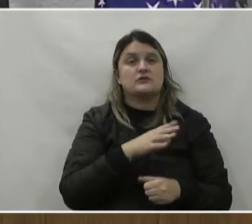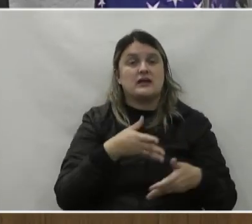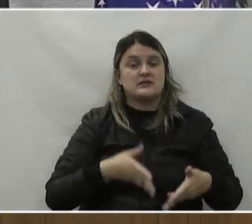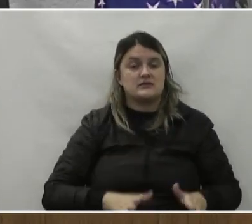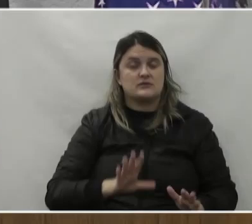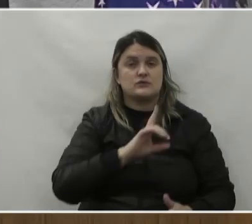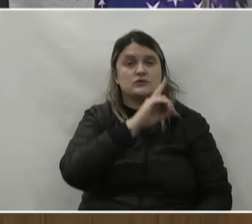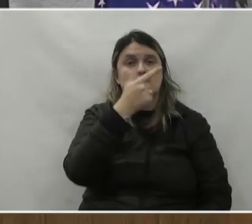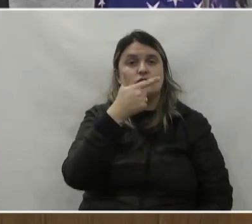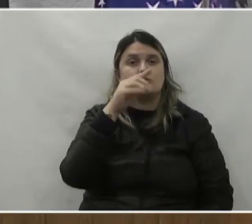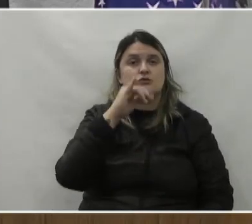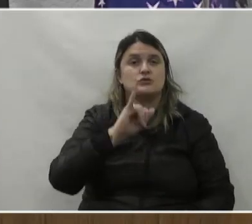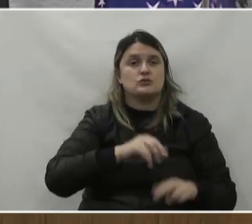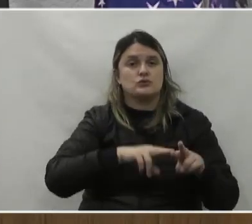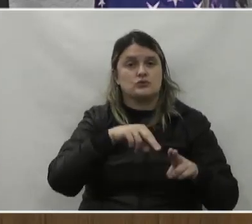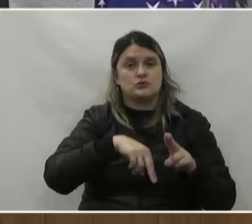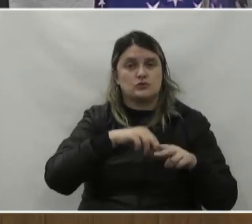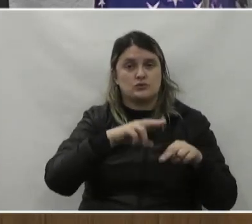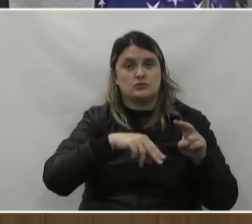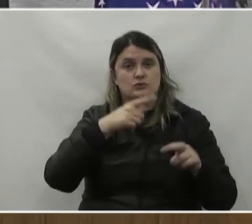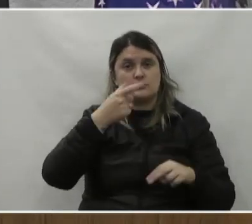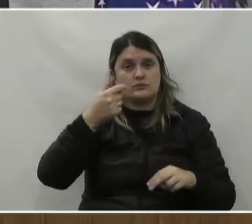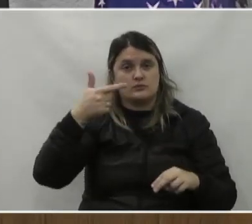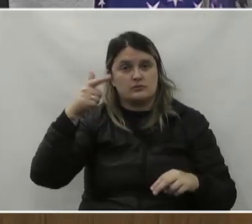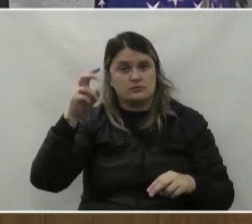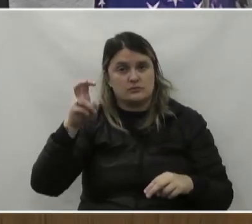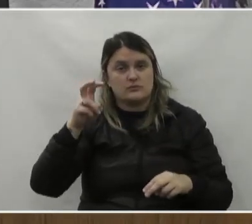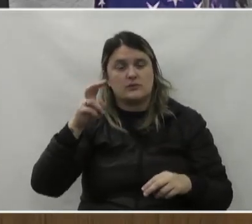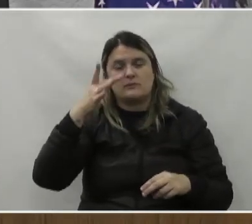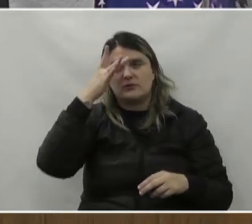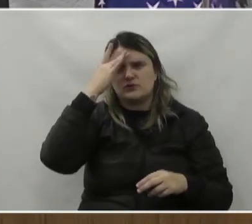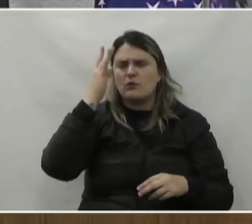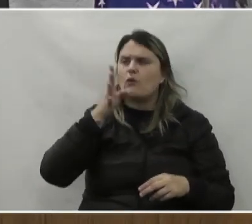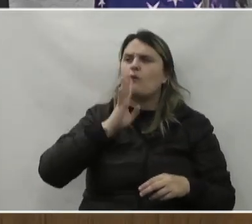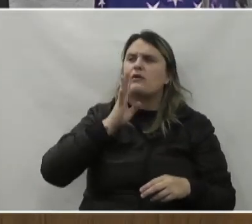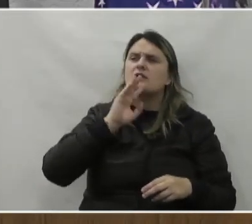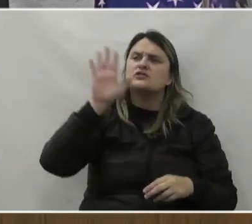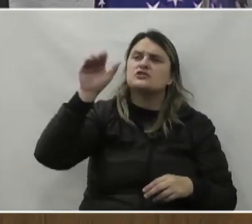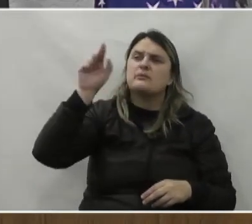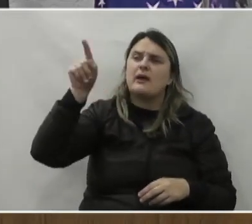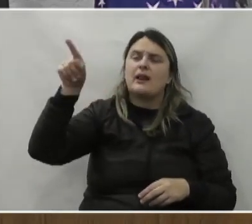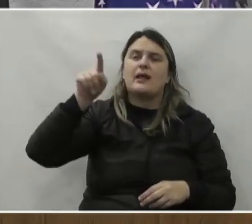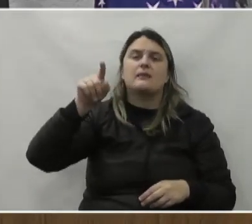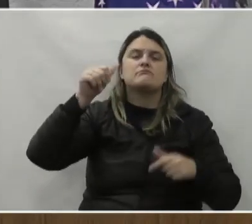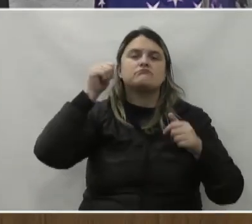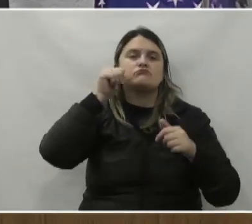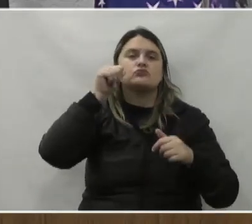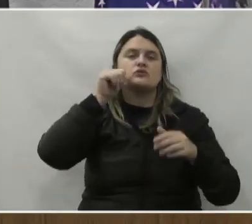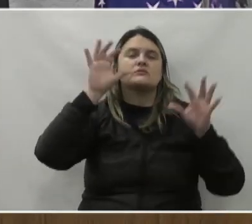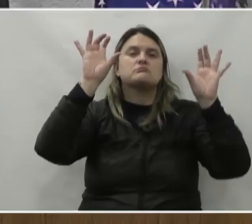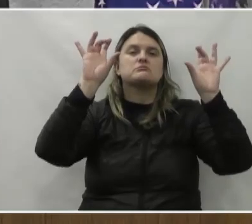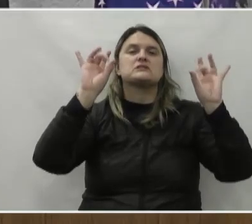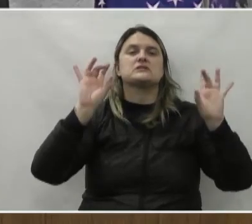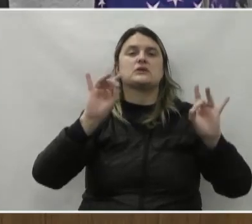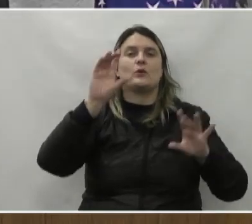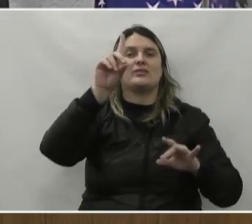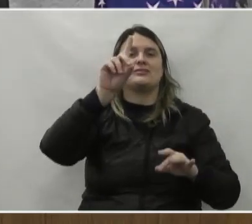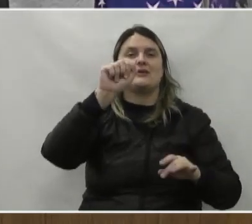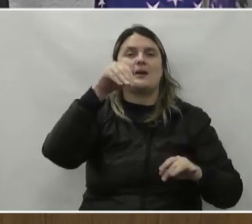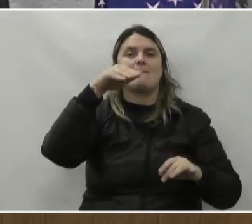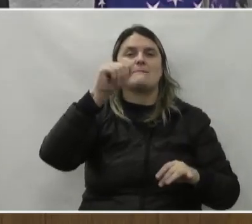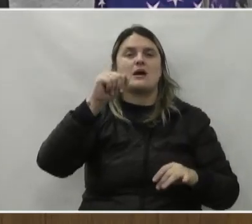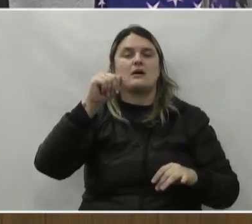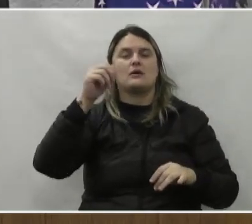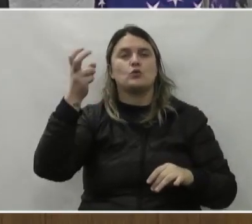de 2025. Conhecida como a dama da cultura das cidades gêmeas, sua trajetória é marcada por